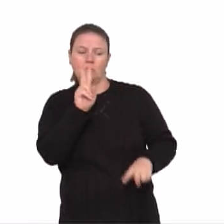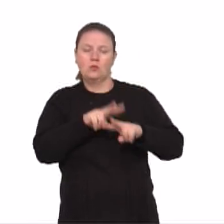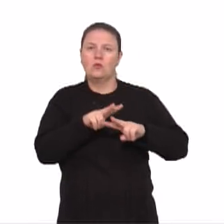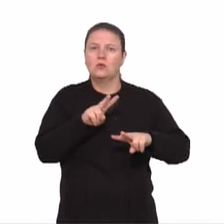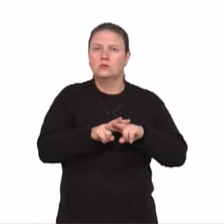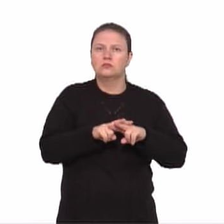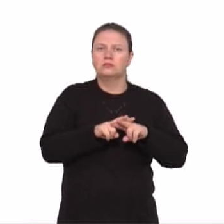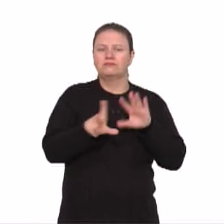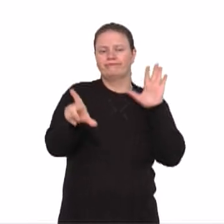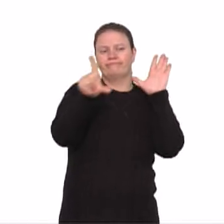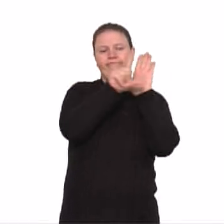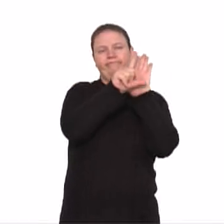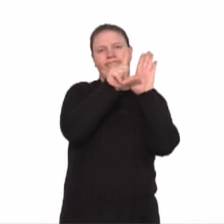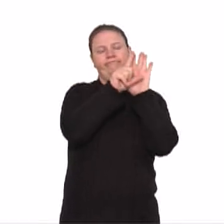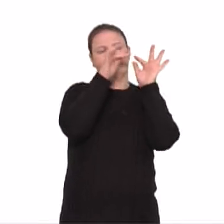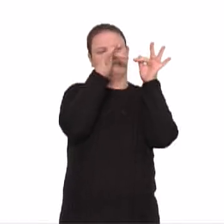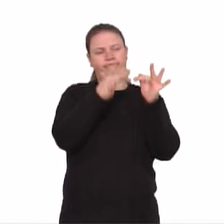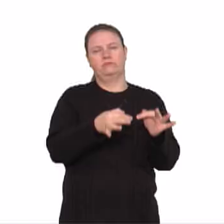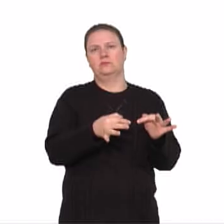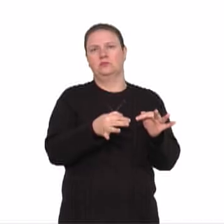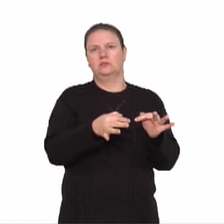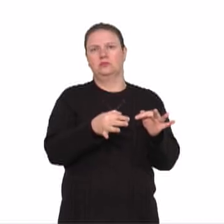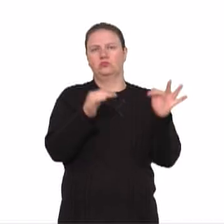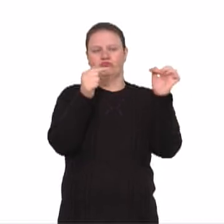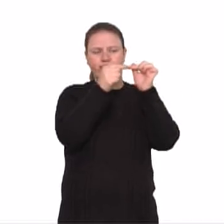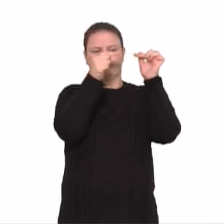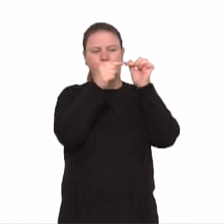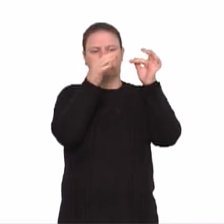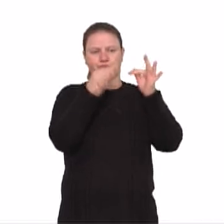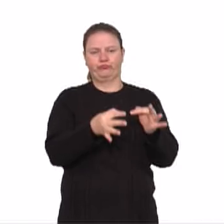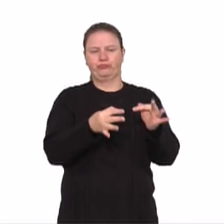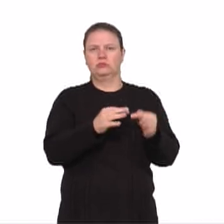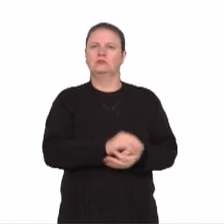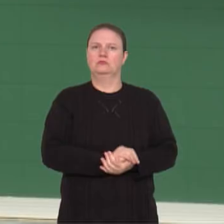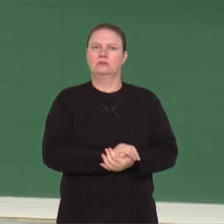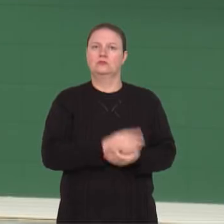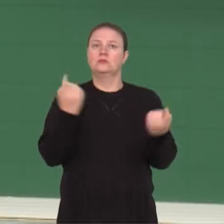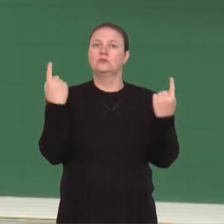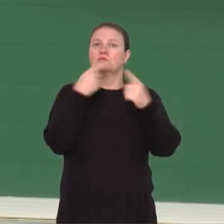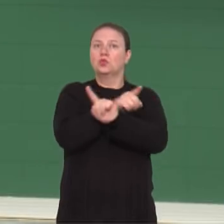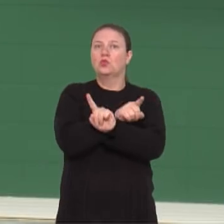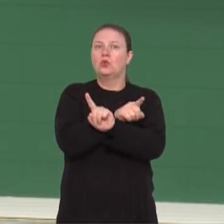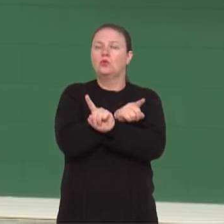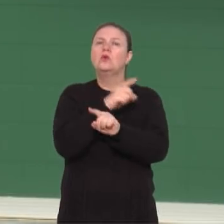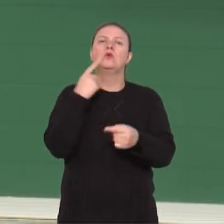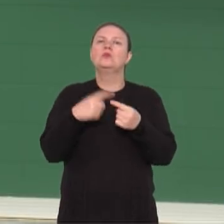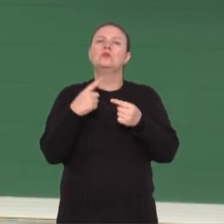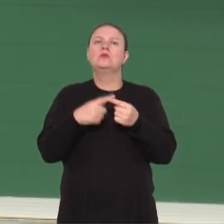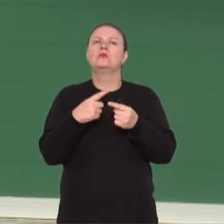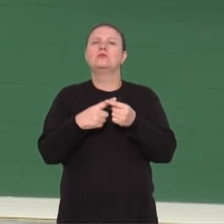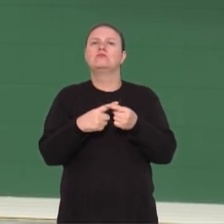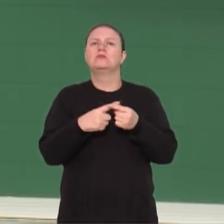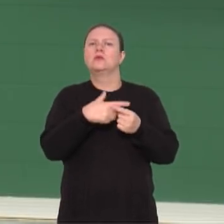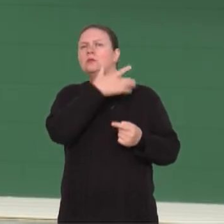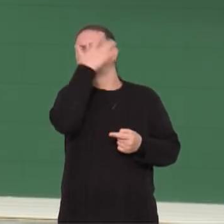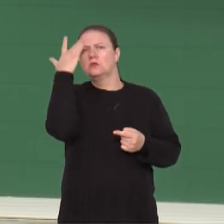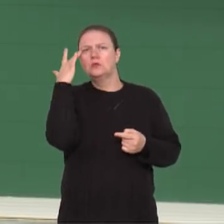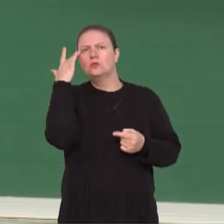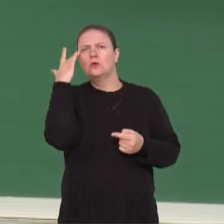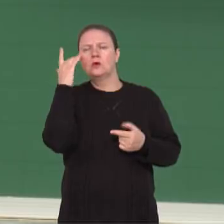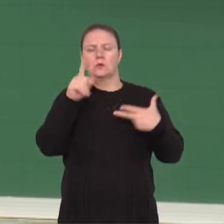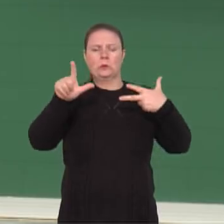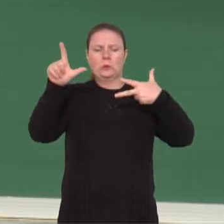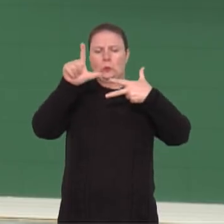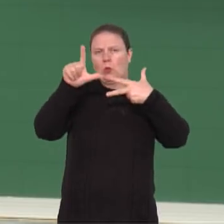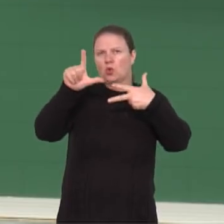na forma desta lei. Certo? Faríamos aí uma inversão, né? Por que o legislador opta, às vezes, por colocar